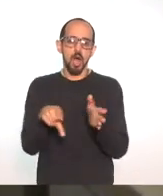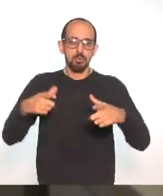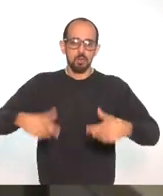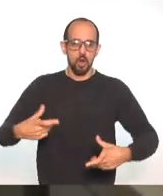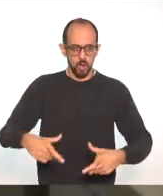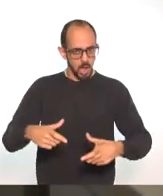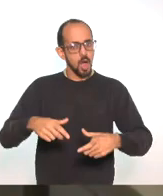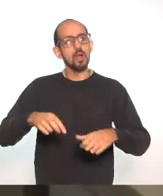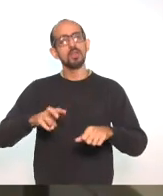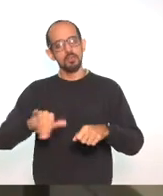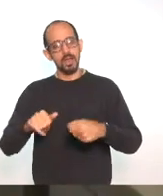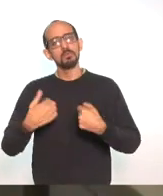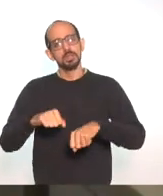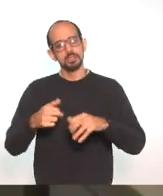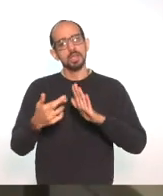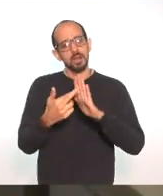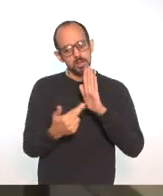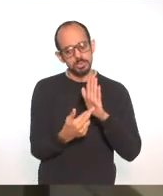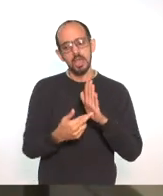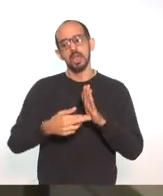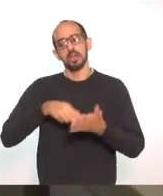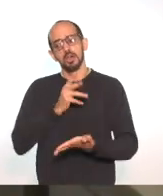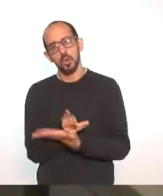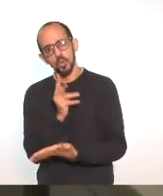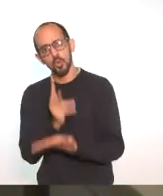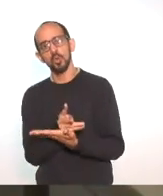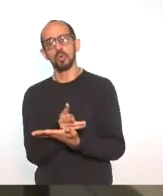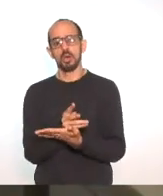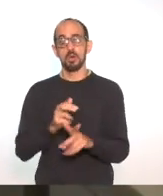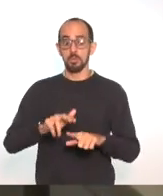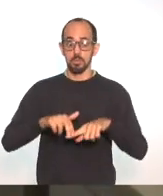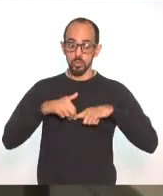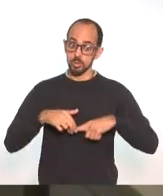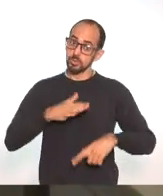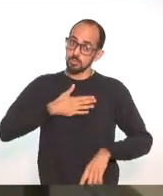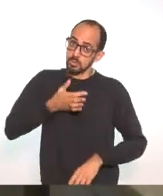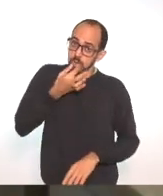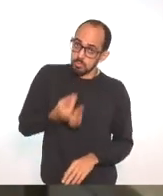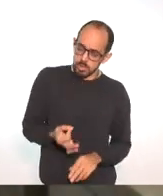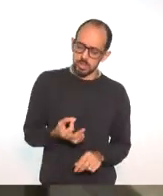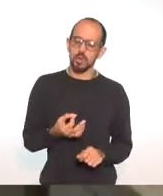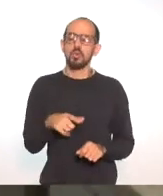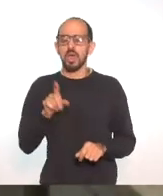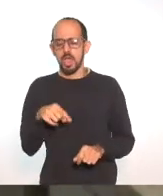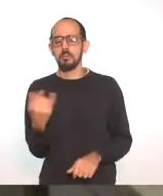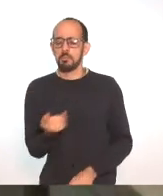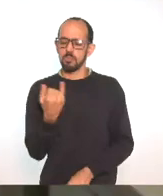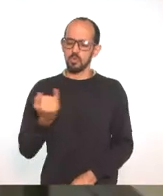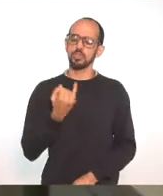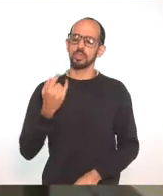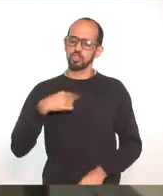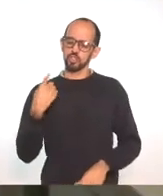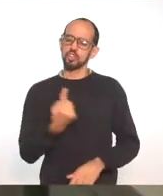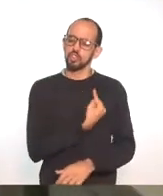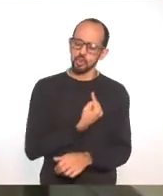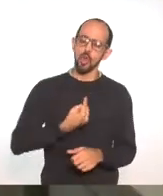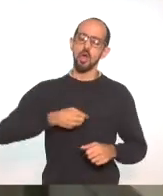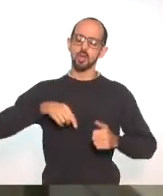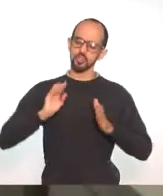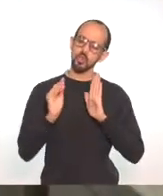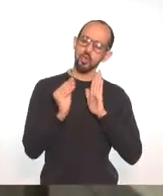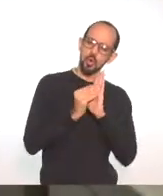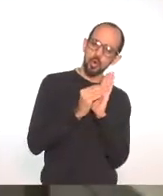ser continuado Por isso acho razoável acho que realmente se